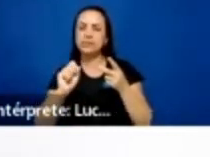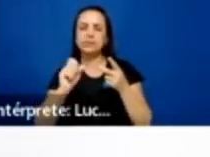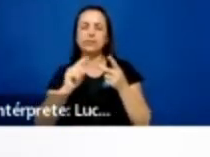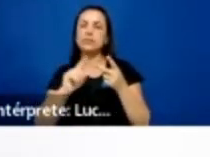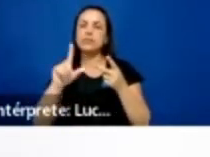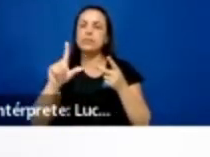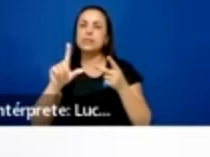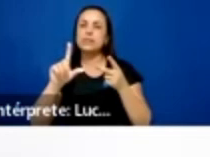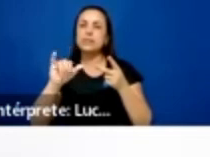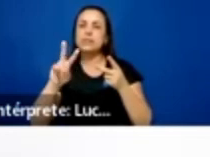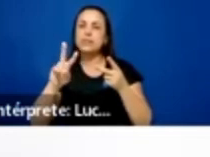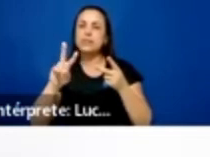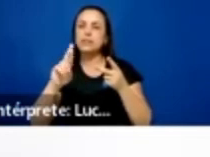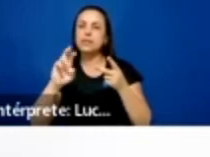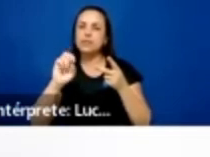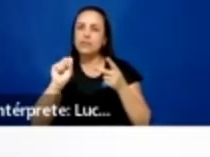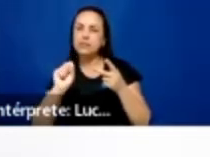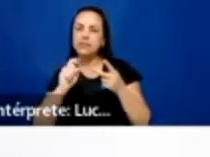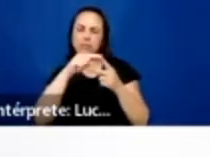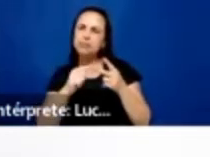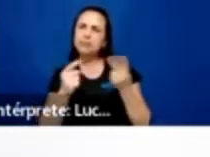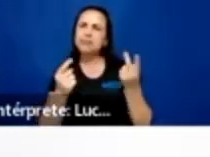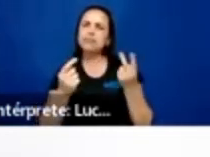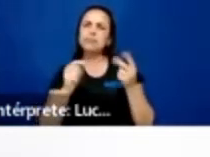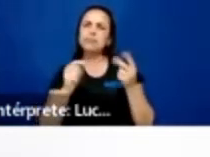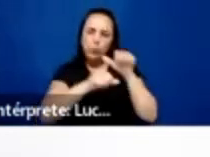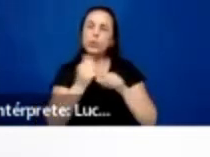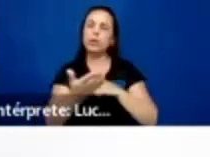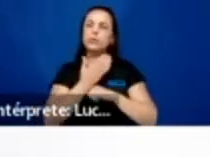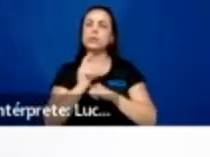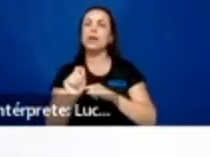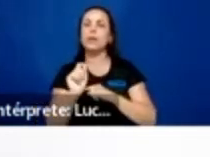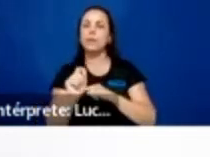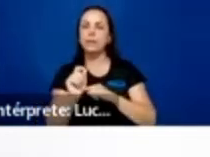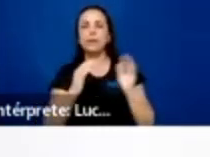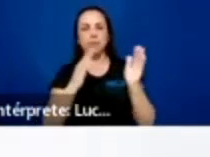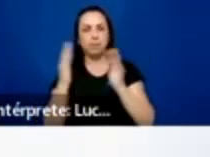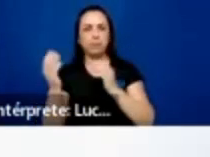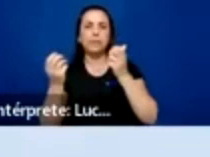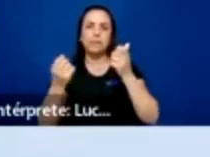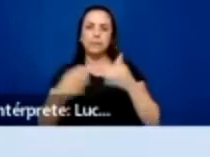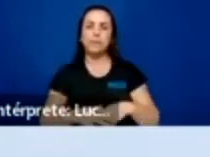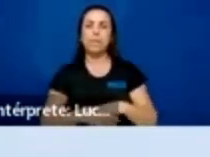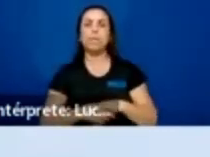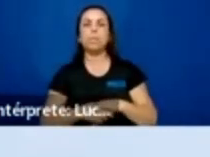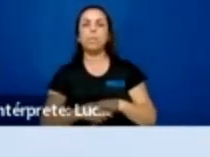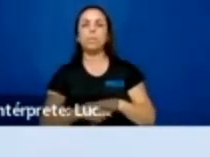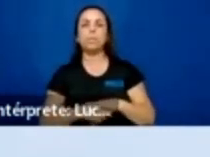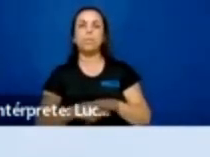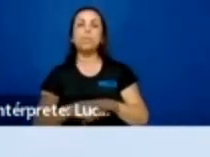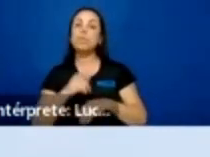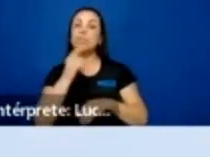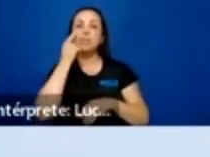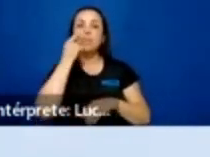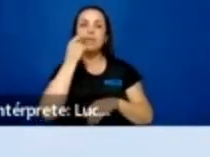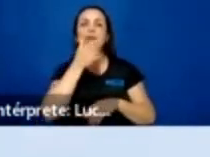você? Então vamos aprender aqui agora. Vamos entender qual é a ação química na magnetização da água. Vejam aqui o que acontece,